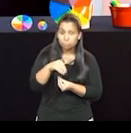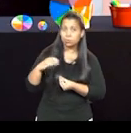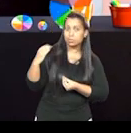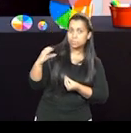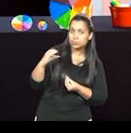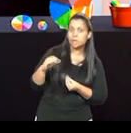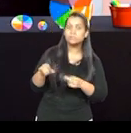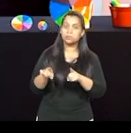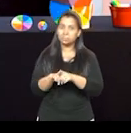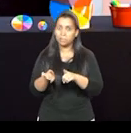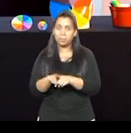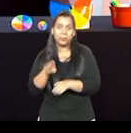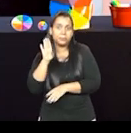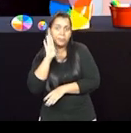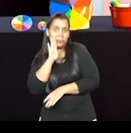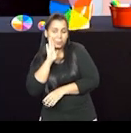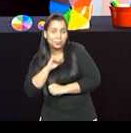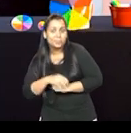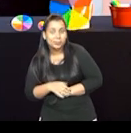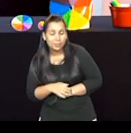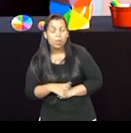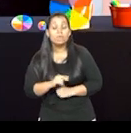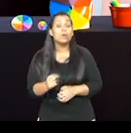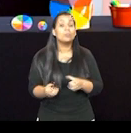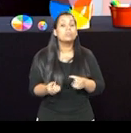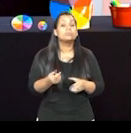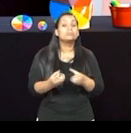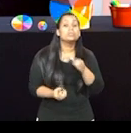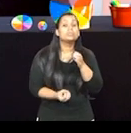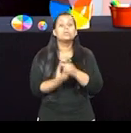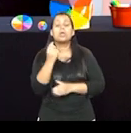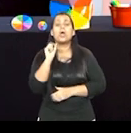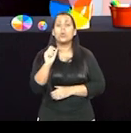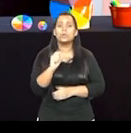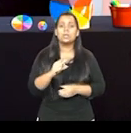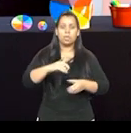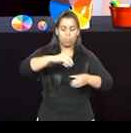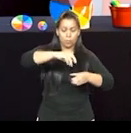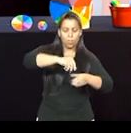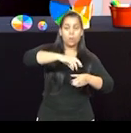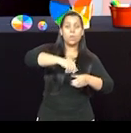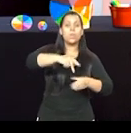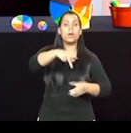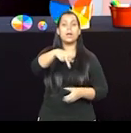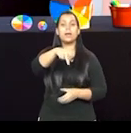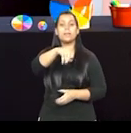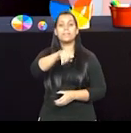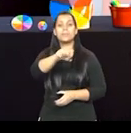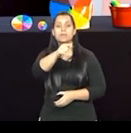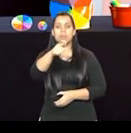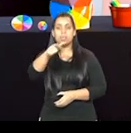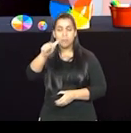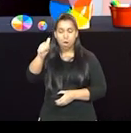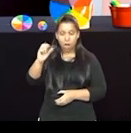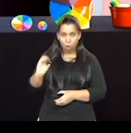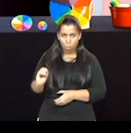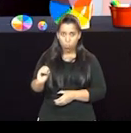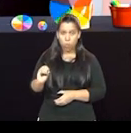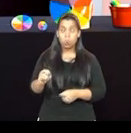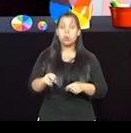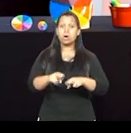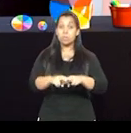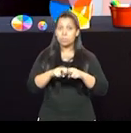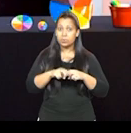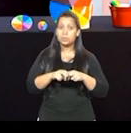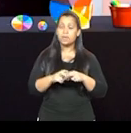diversão. Vamos criar um peão com os materiais que você tem na sua casa. Esse peão em movimento fará um efeito que